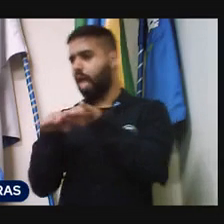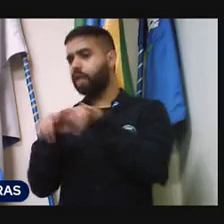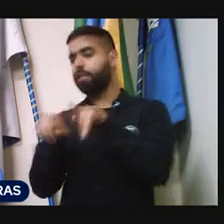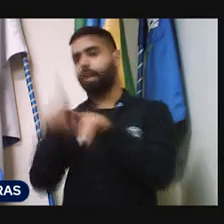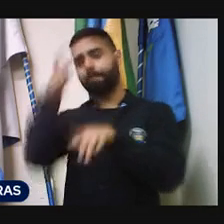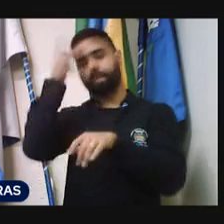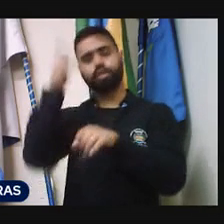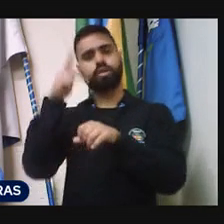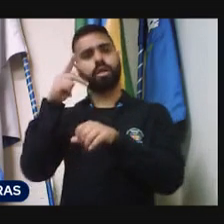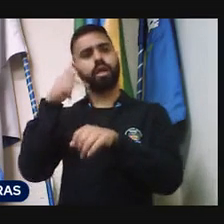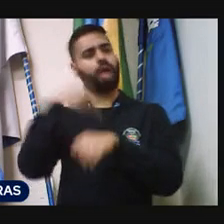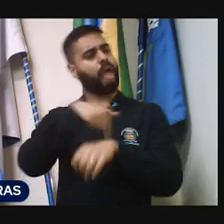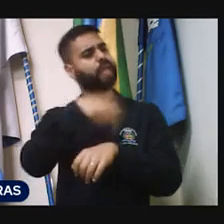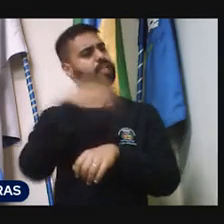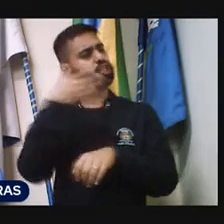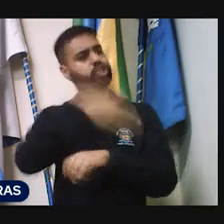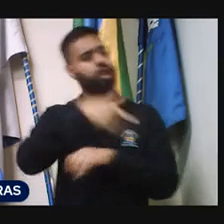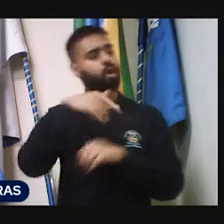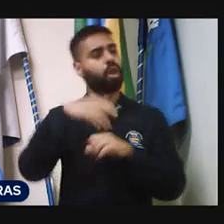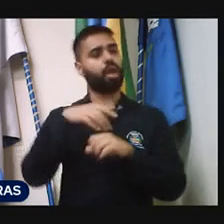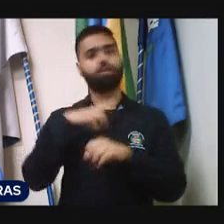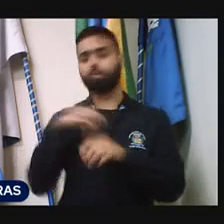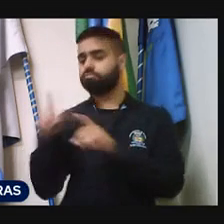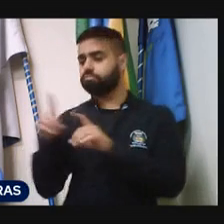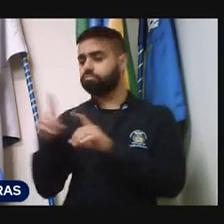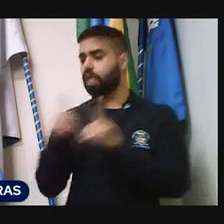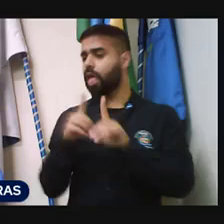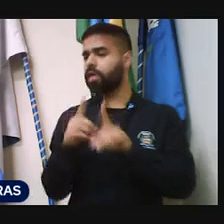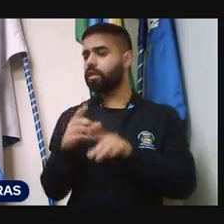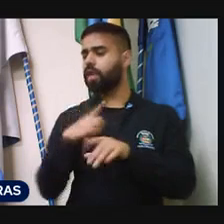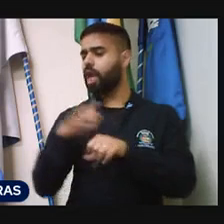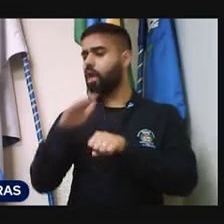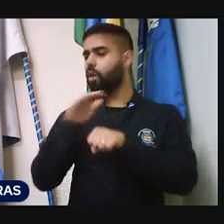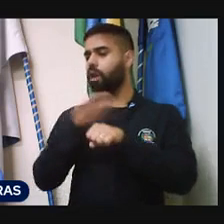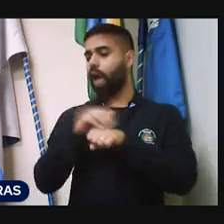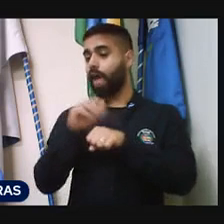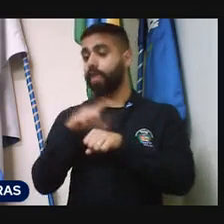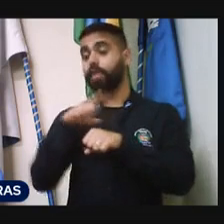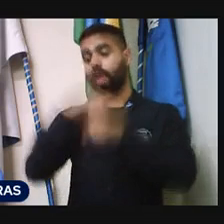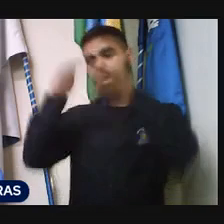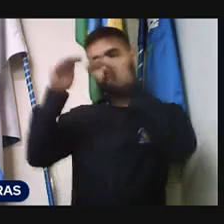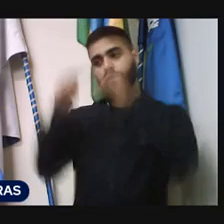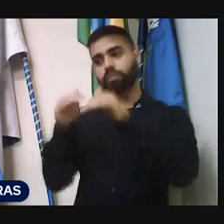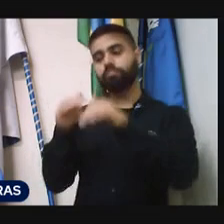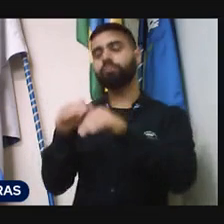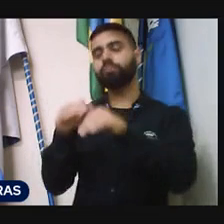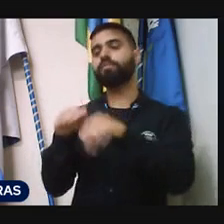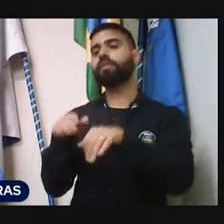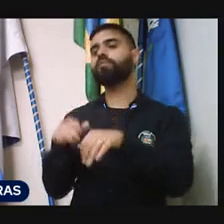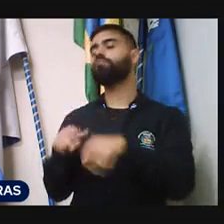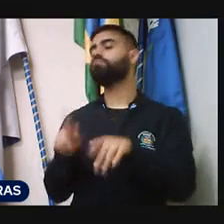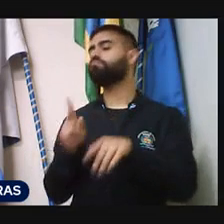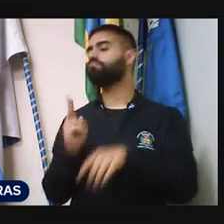o paciente chegou na no seu postinho de saúde seja atendido com carinho e educação sempre